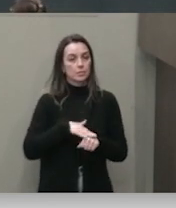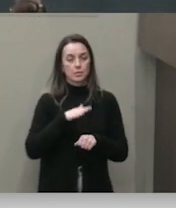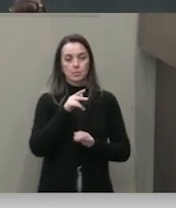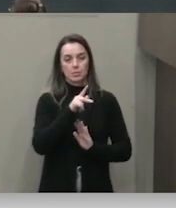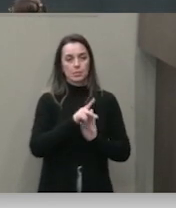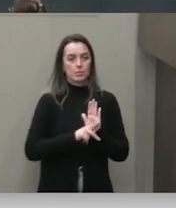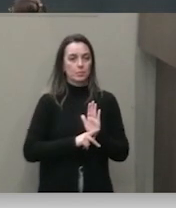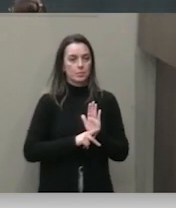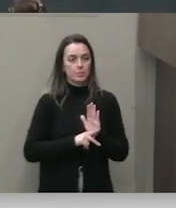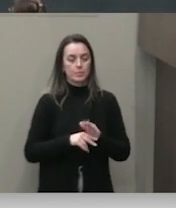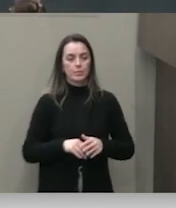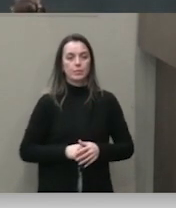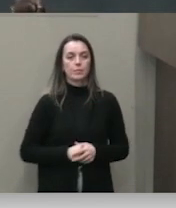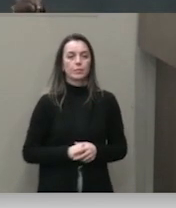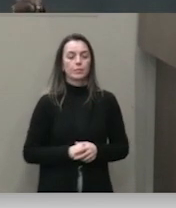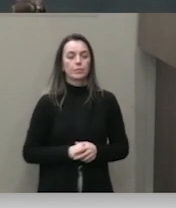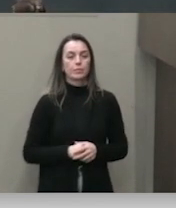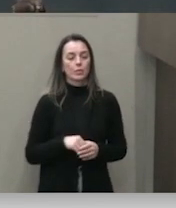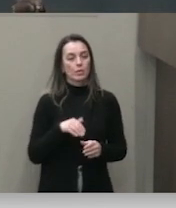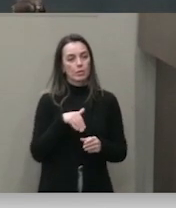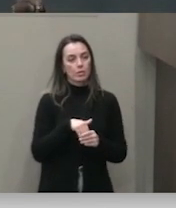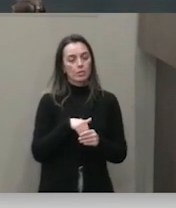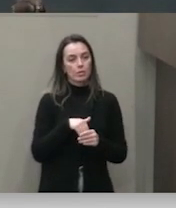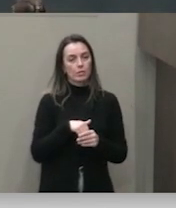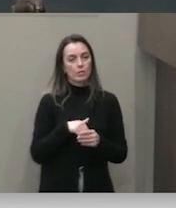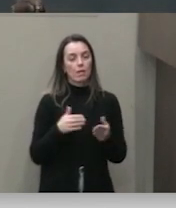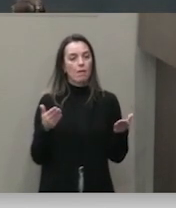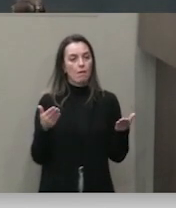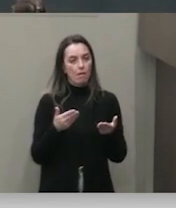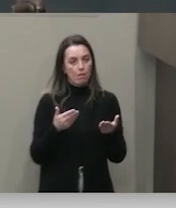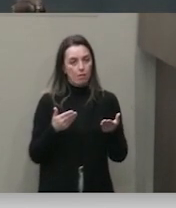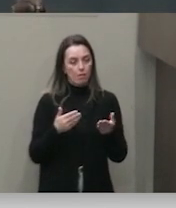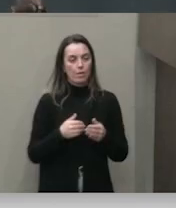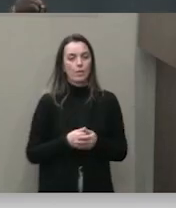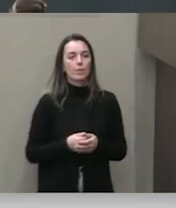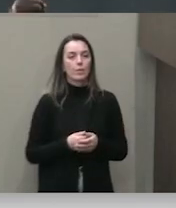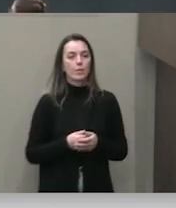em votação, entramos para o espaço das comunicações.